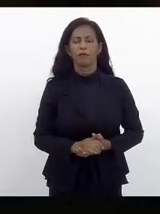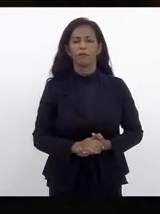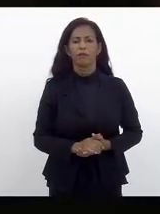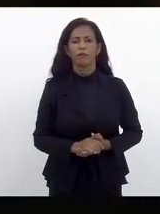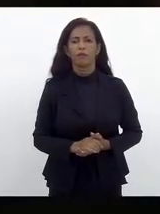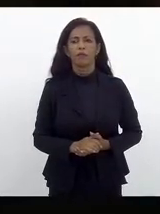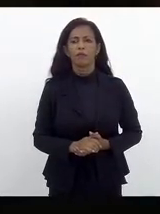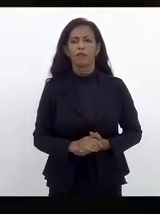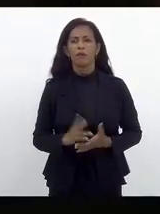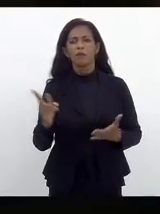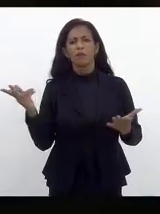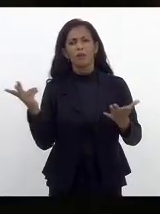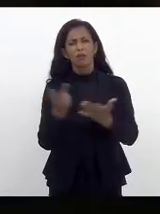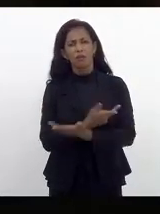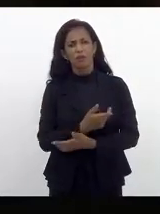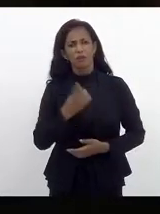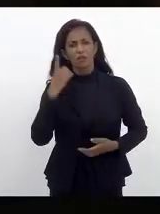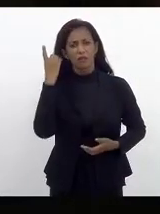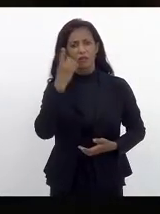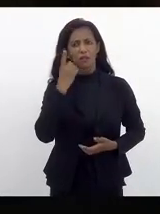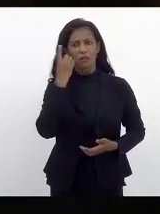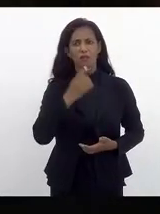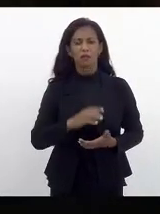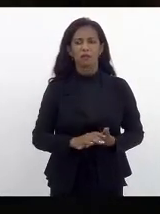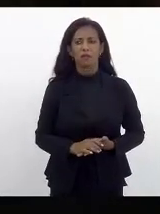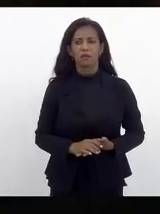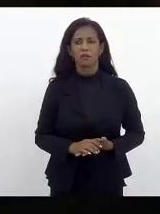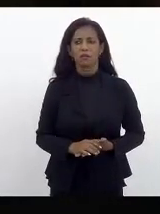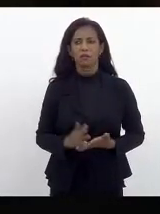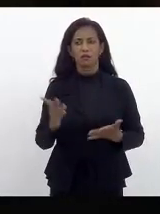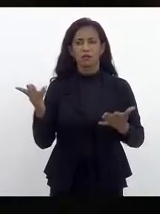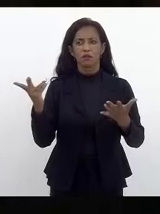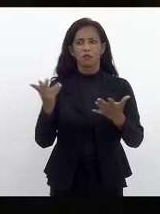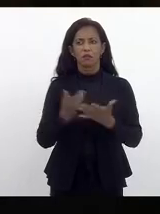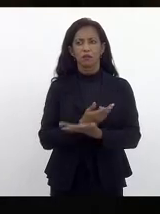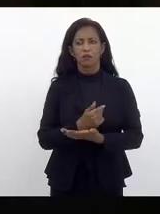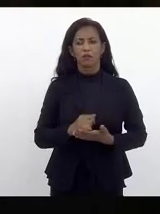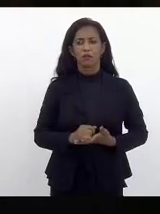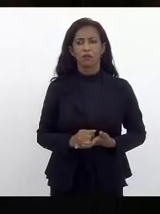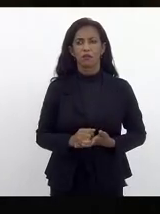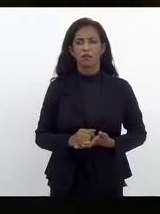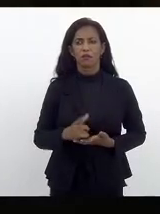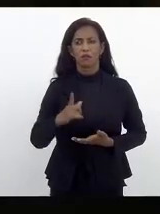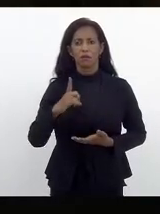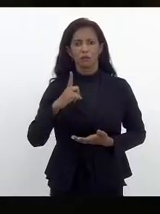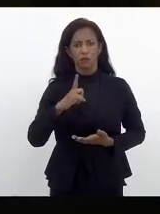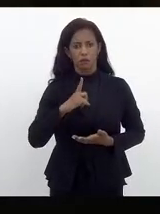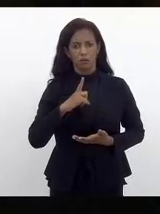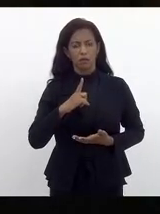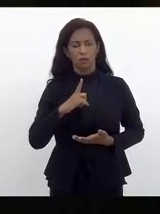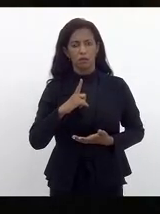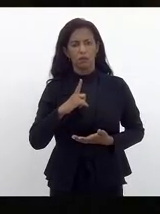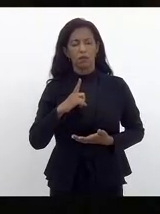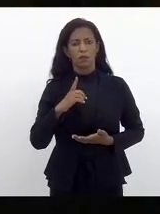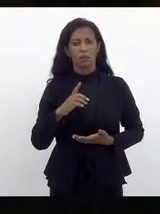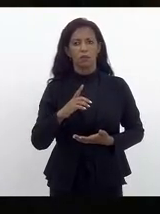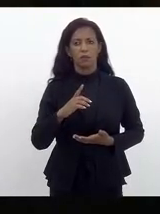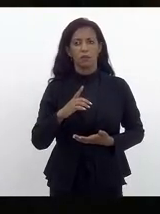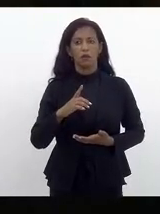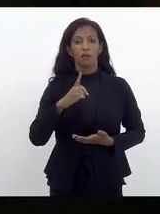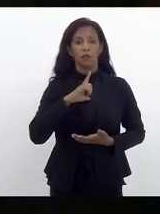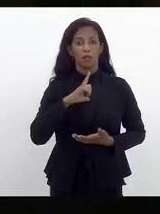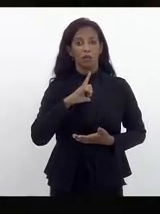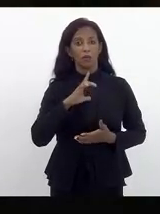que está acontecendo, deputada? O que está acontecendo é que temos páginas de direita